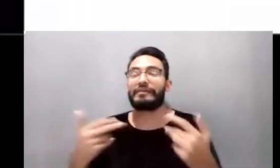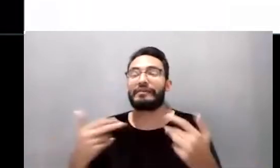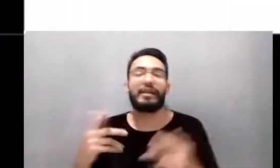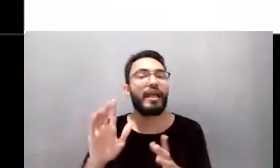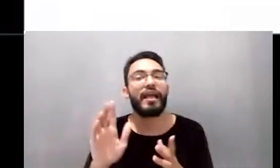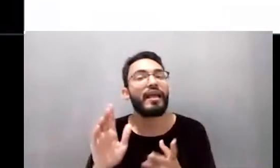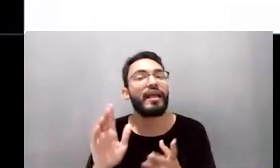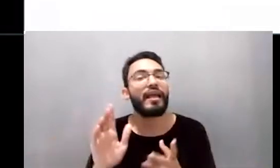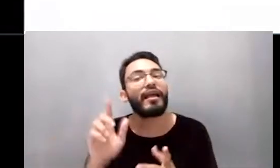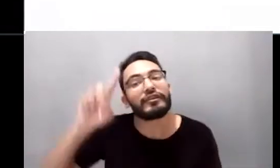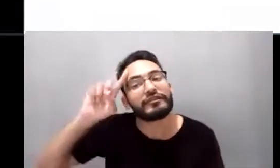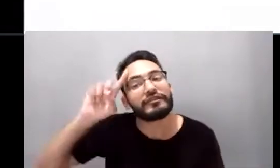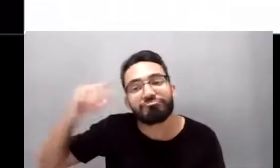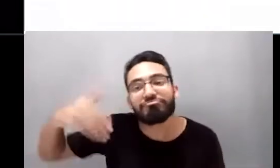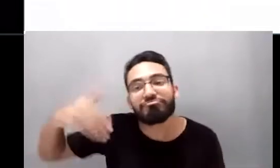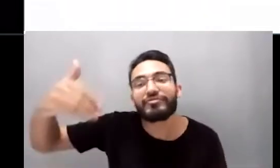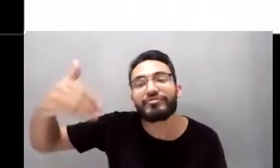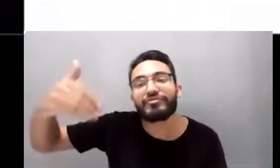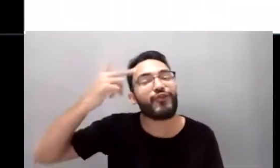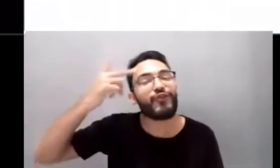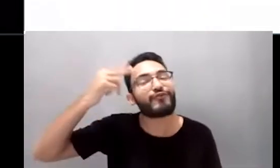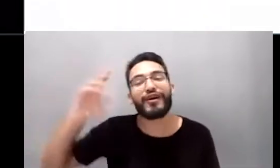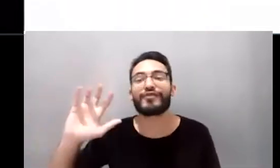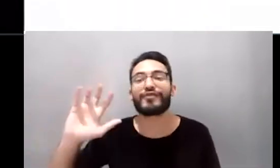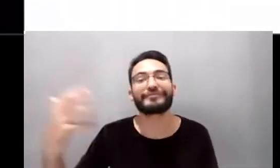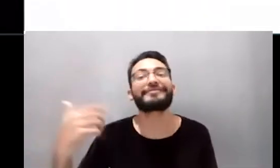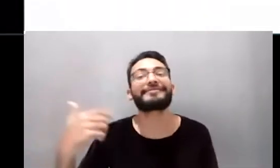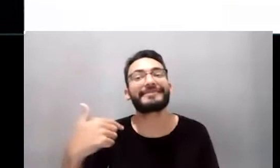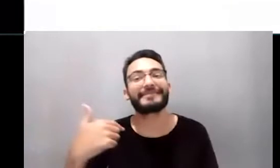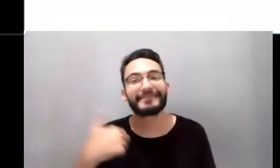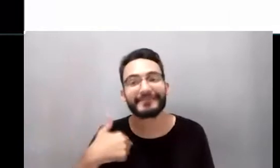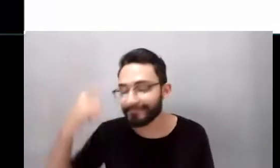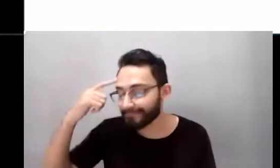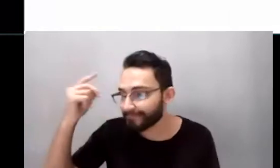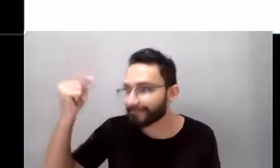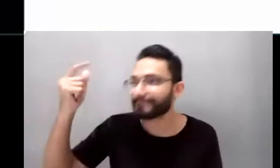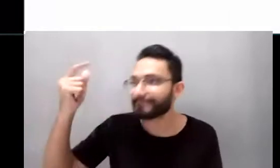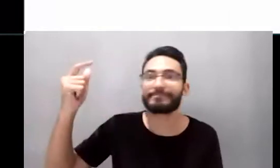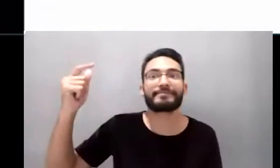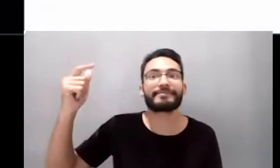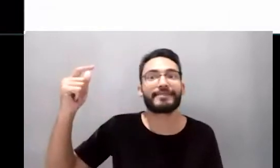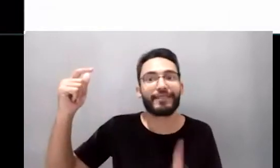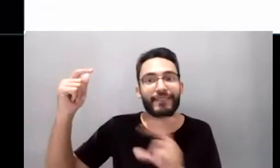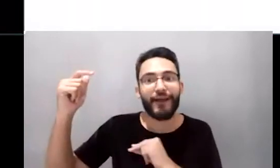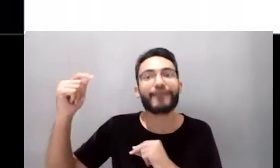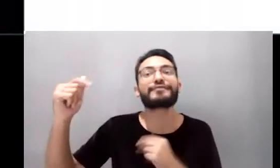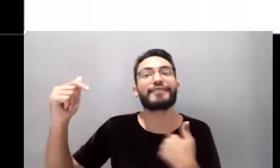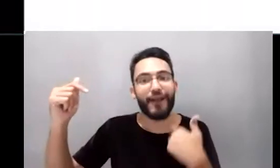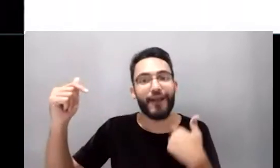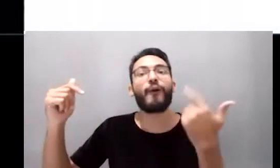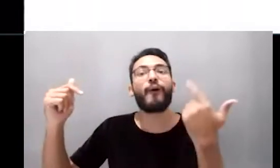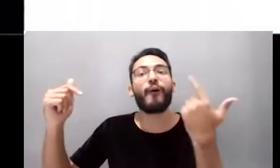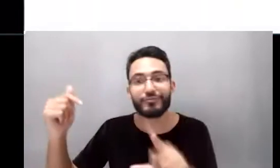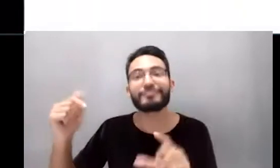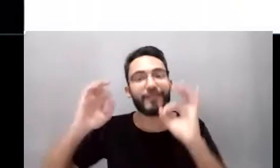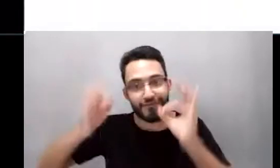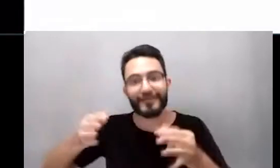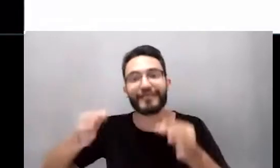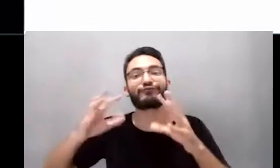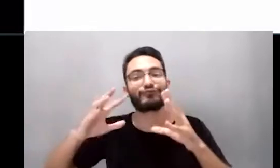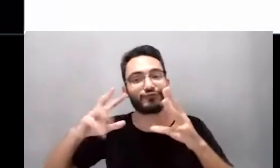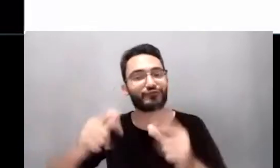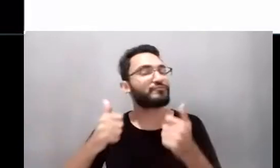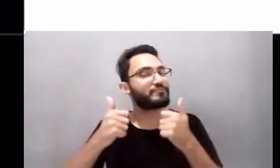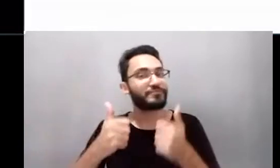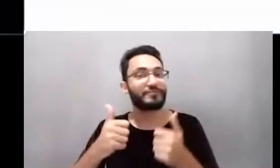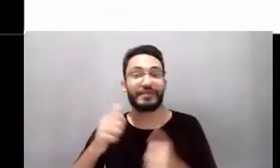dia, mas ali foi um estalo. Nossa, consigo, né? Vai dar certo, né? Se estava tudo certo, gente, acredito que não,